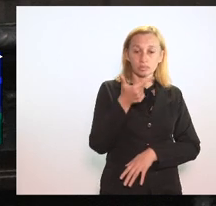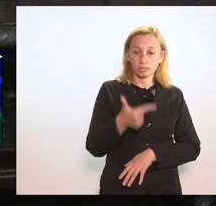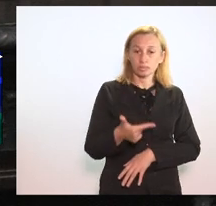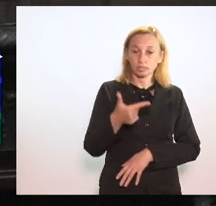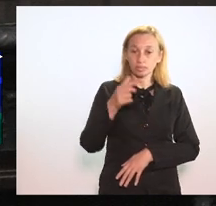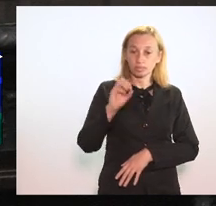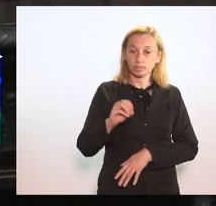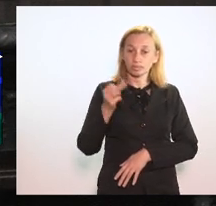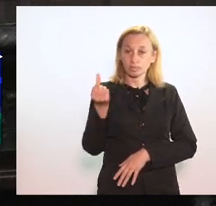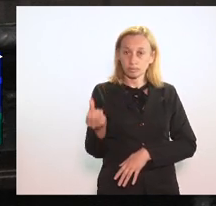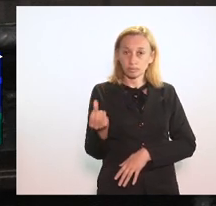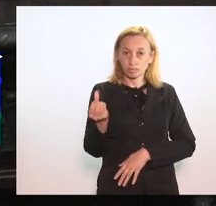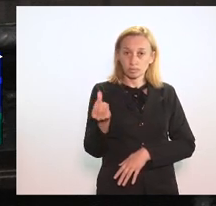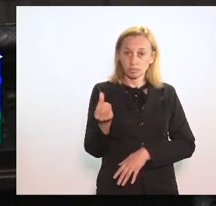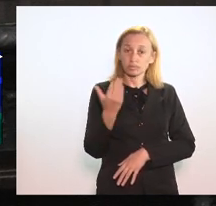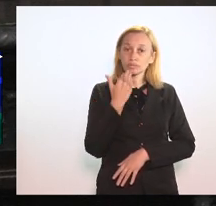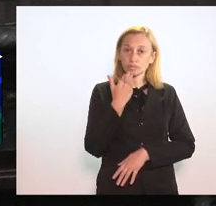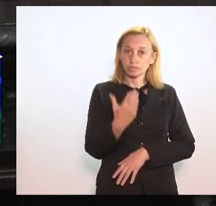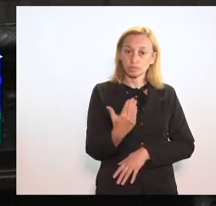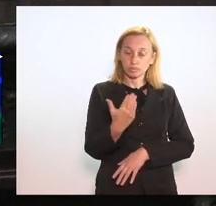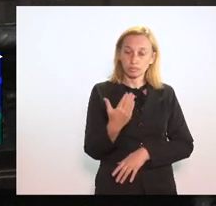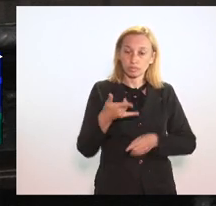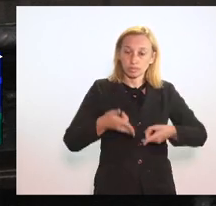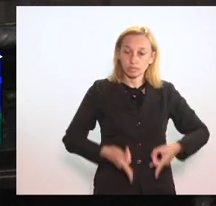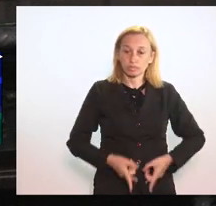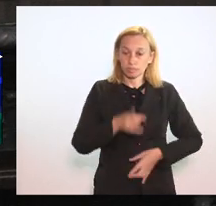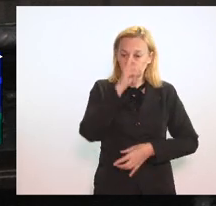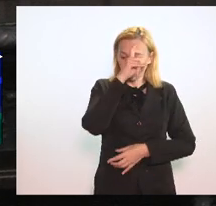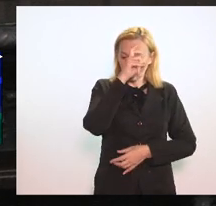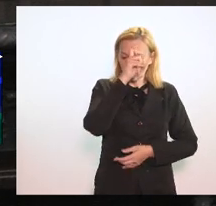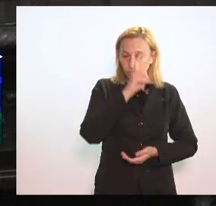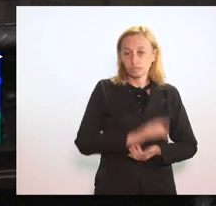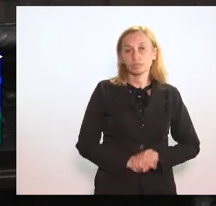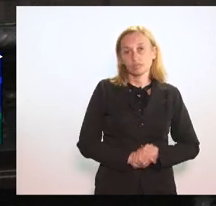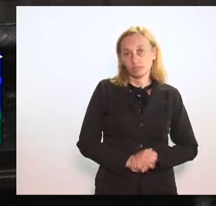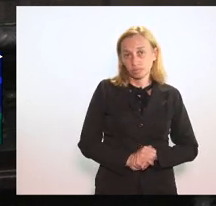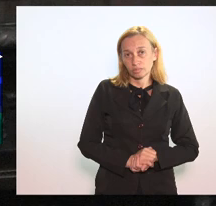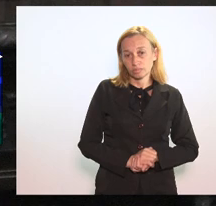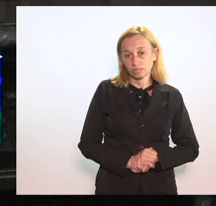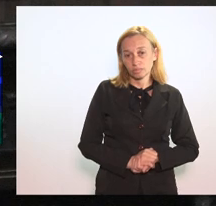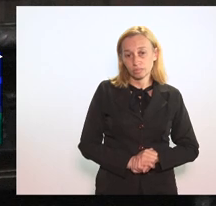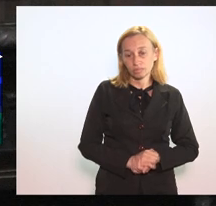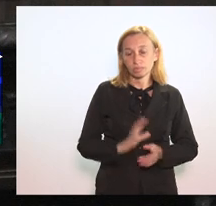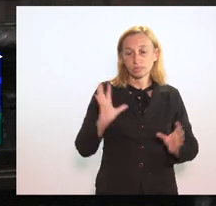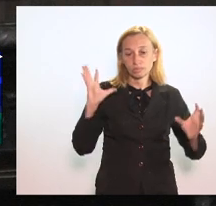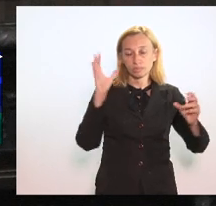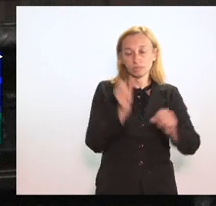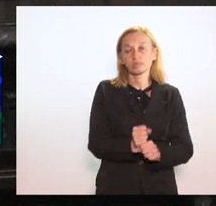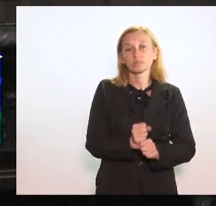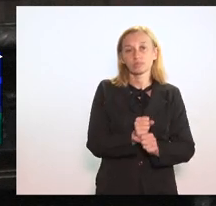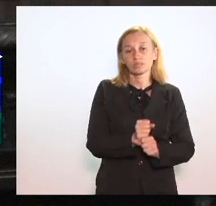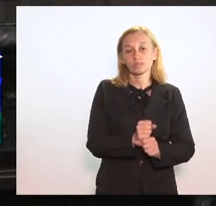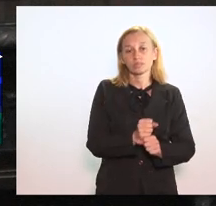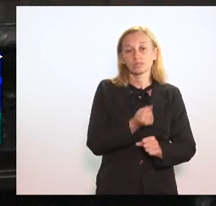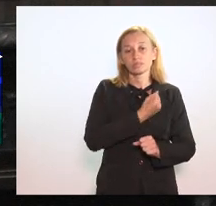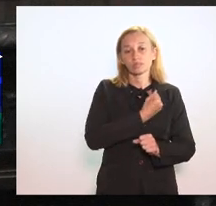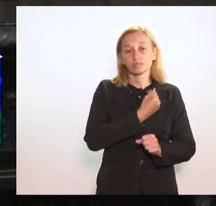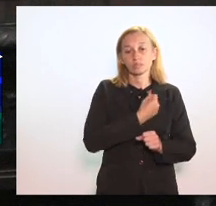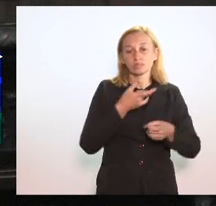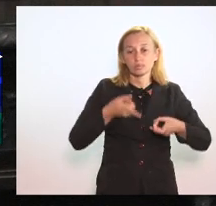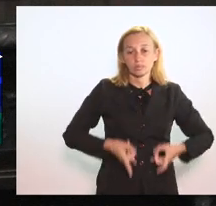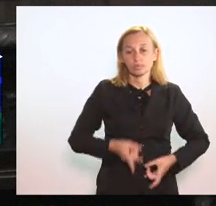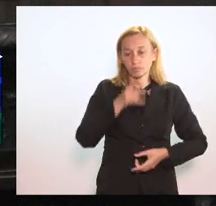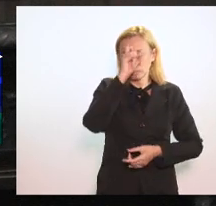1.206 pedidos de leite hospitalares quando a gente soma o número de